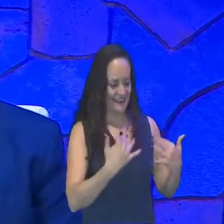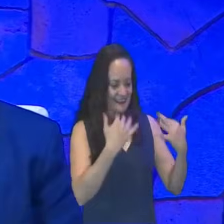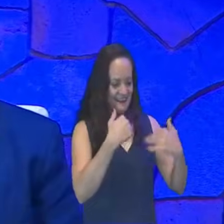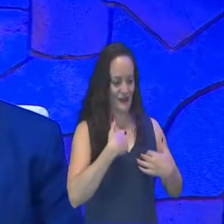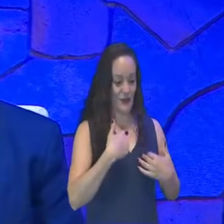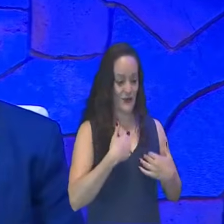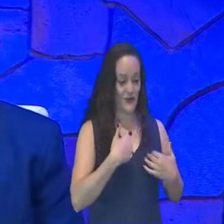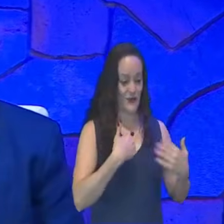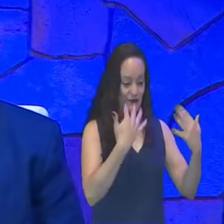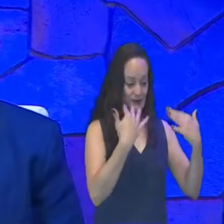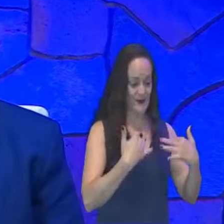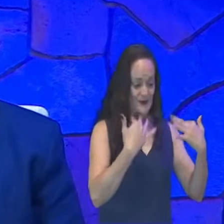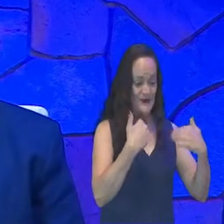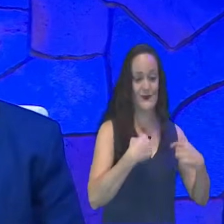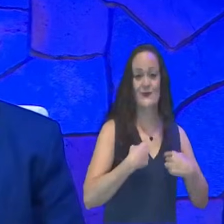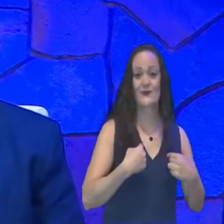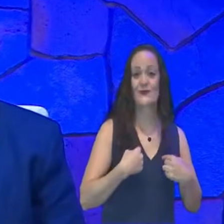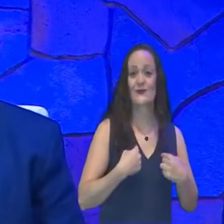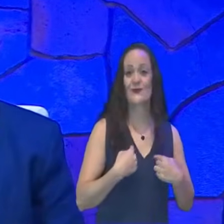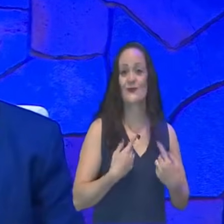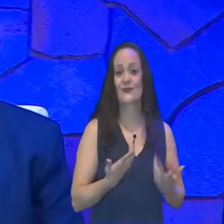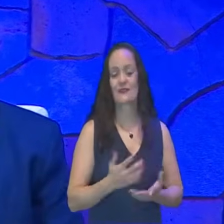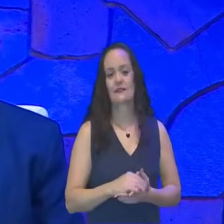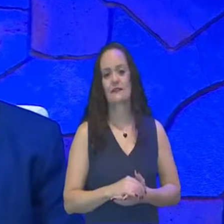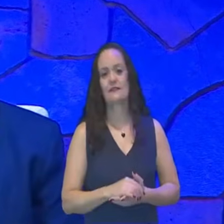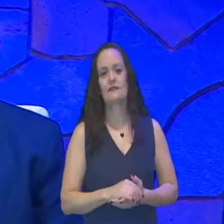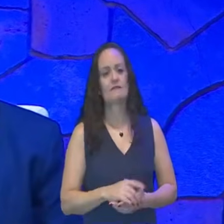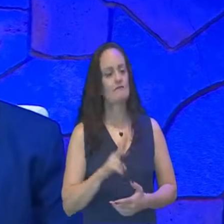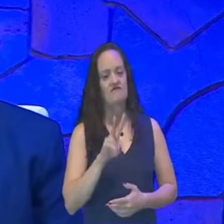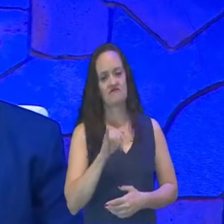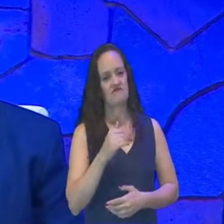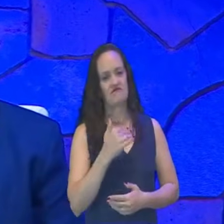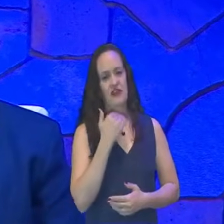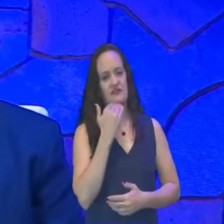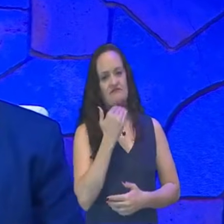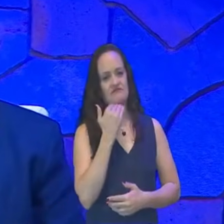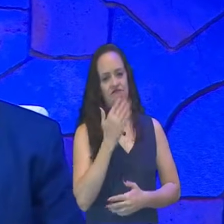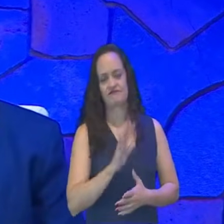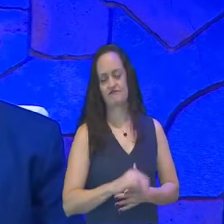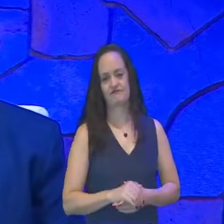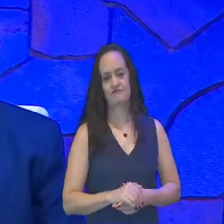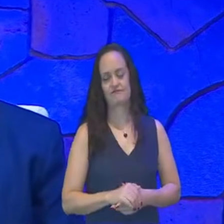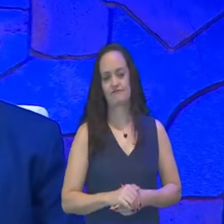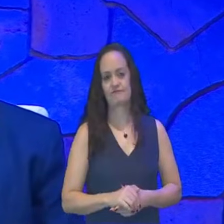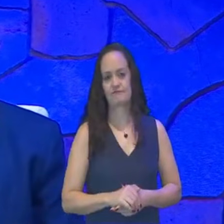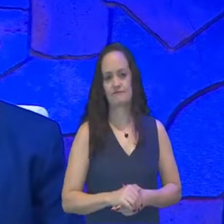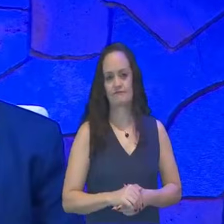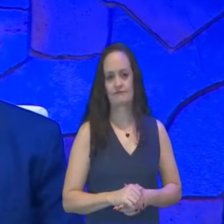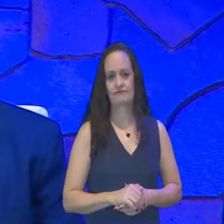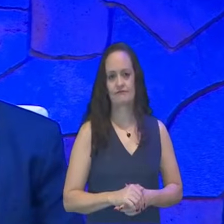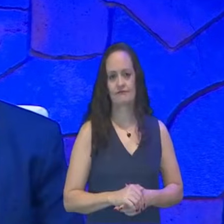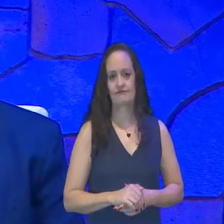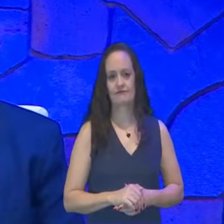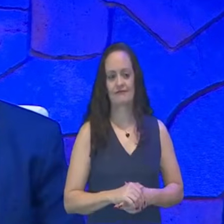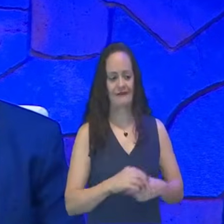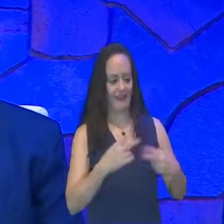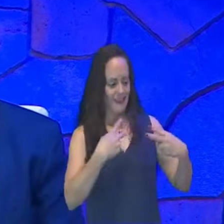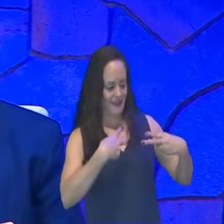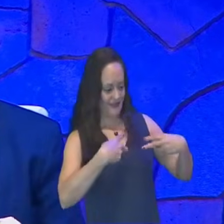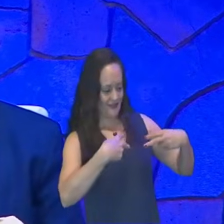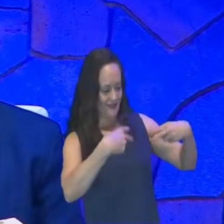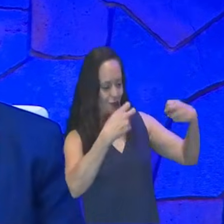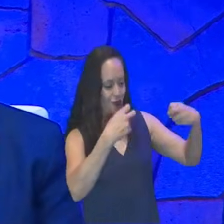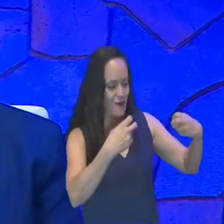vontades, não é tentando parar de amar alguma coisa, mas sendo cativados por algo